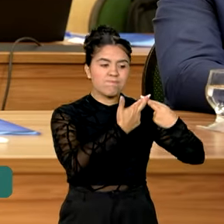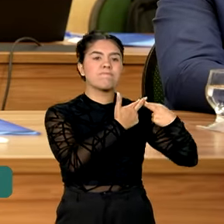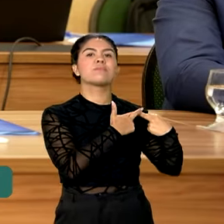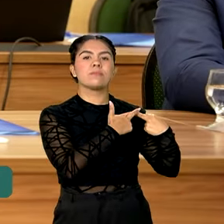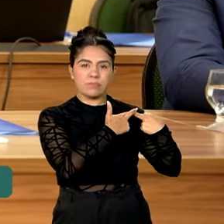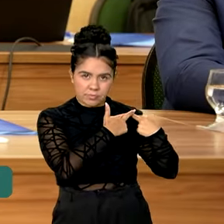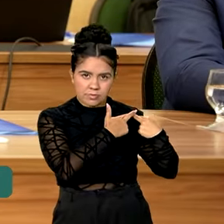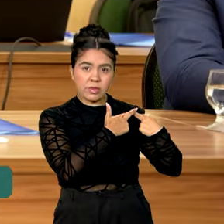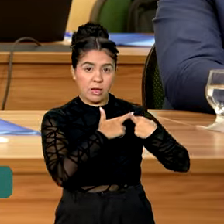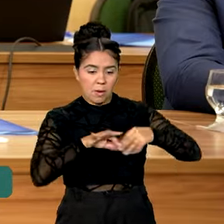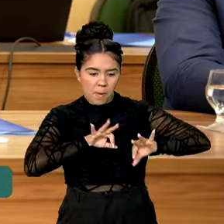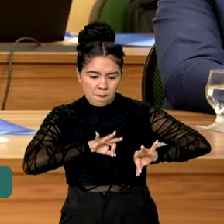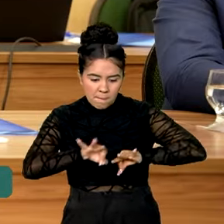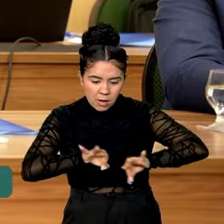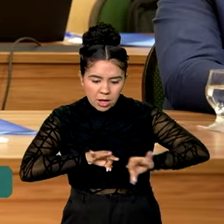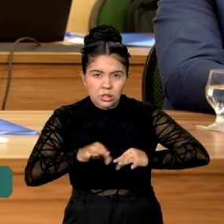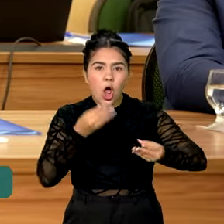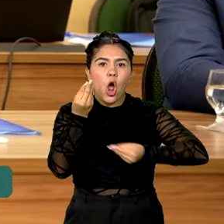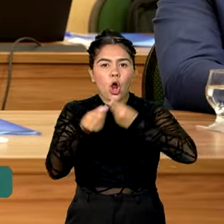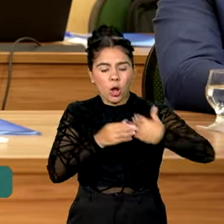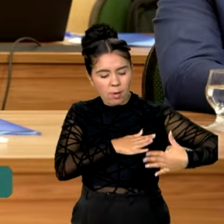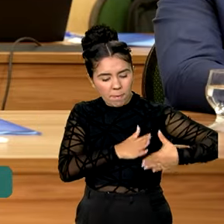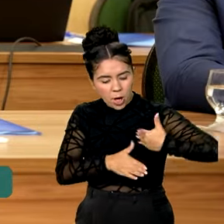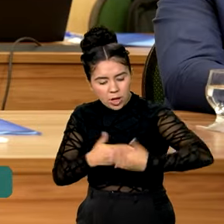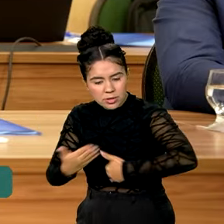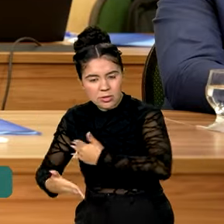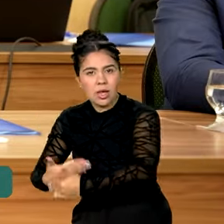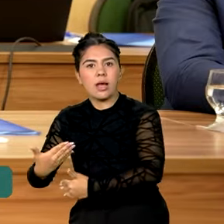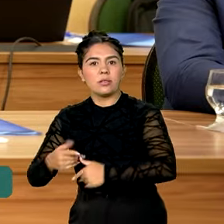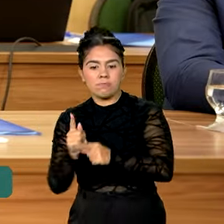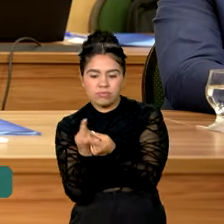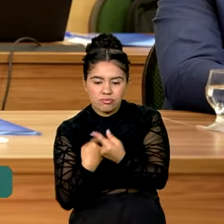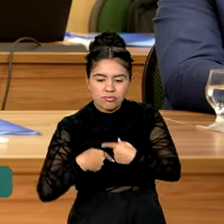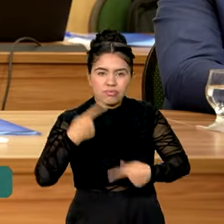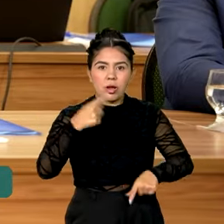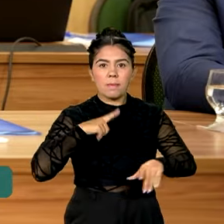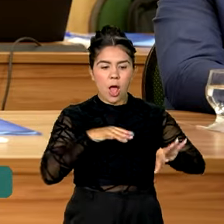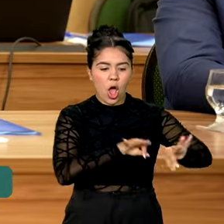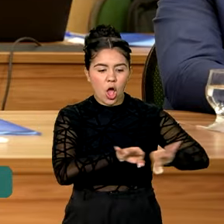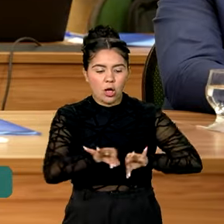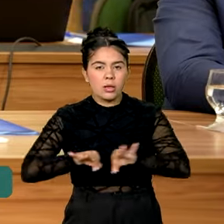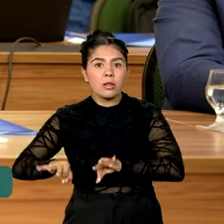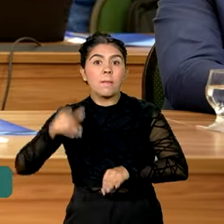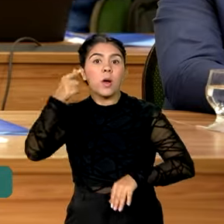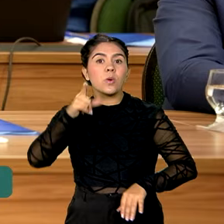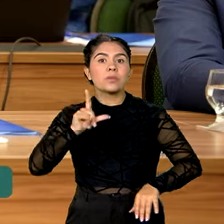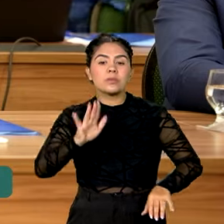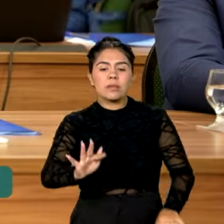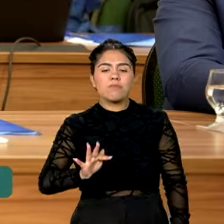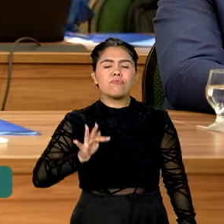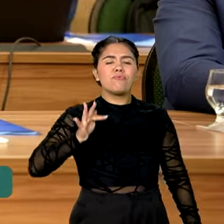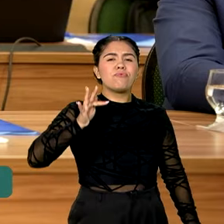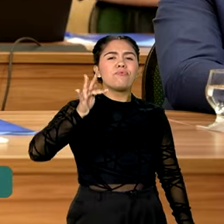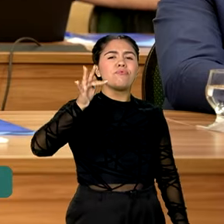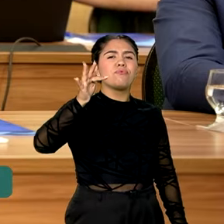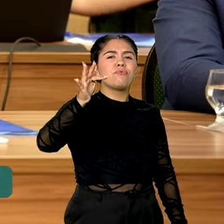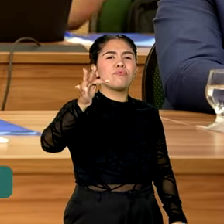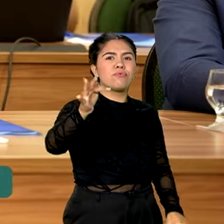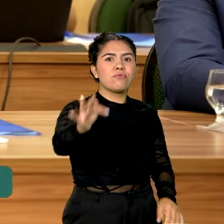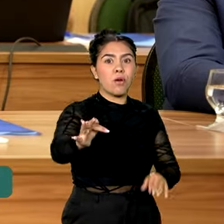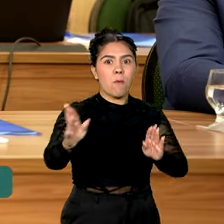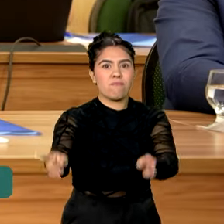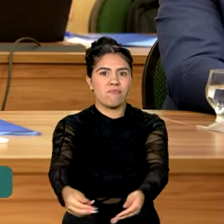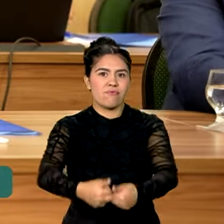de planejar esse processo de como reconstruir Como organizar para enxergar lá na uma linha de onte que a gente possa ver